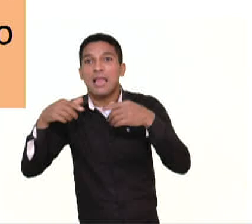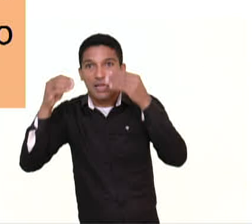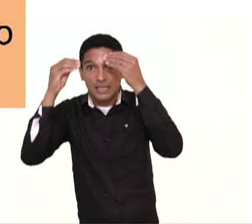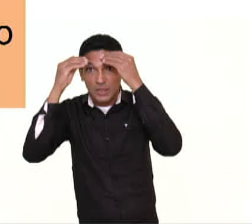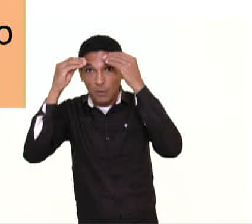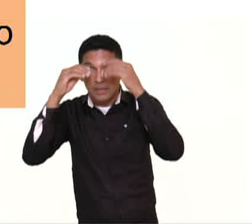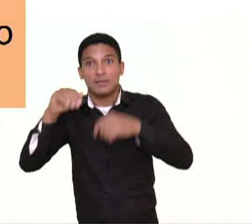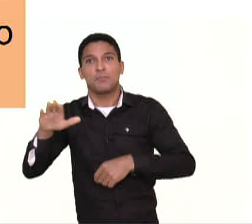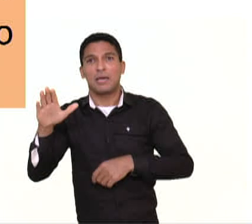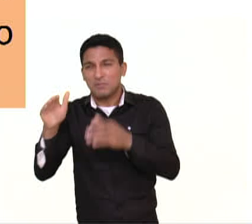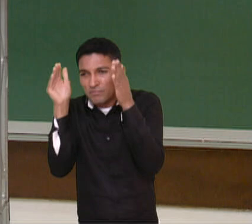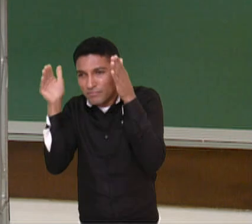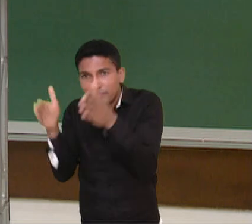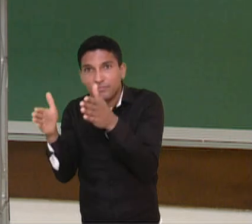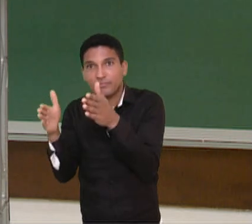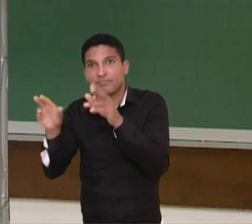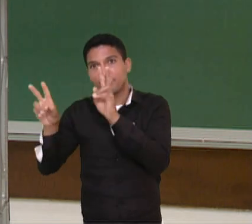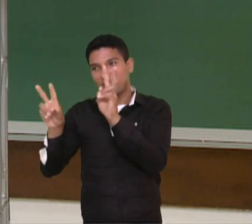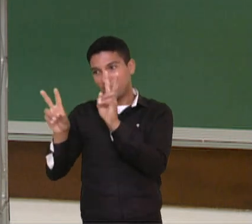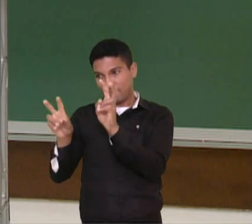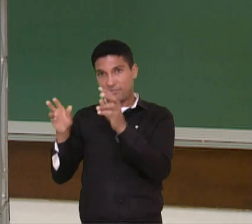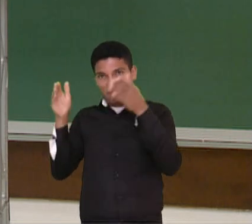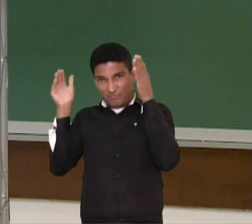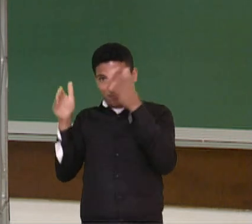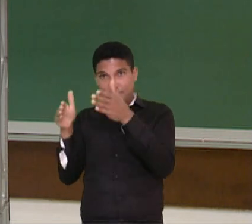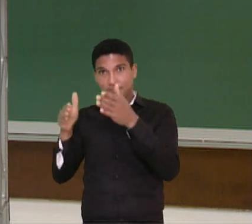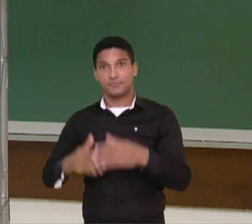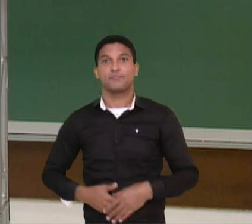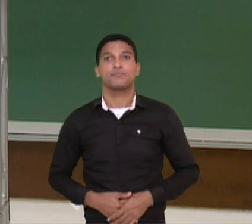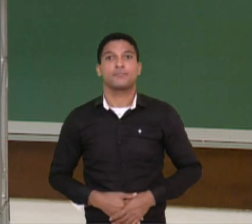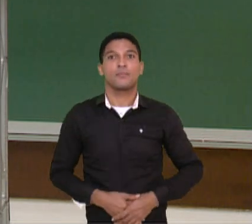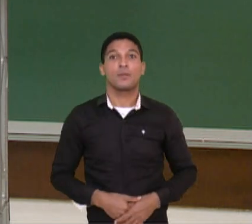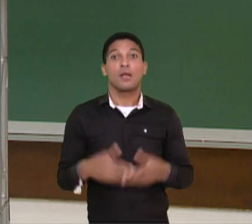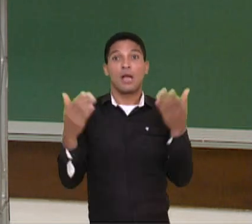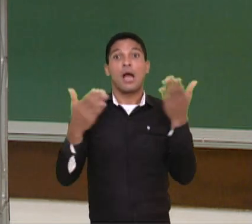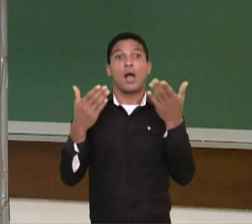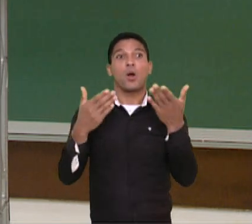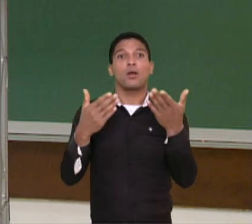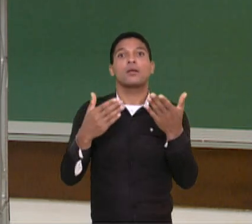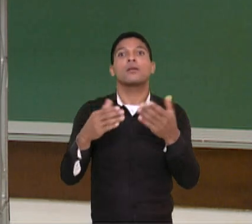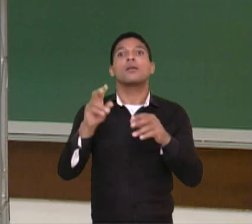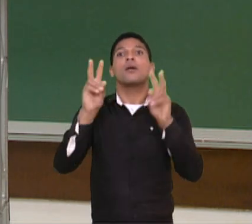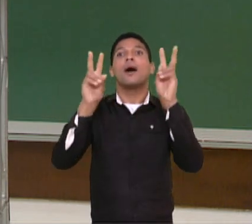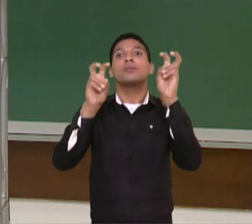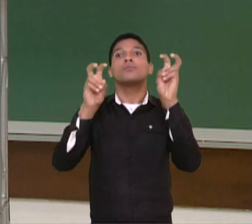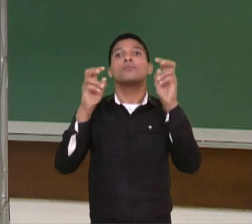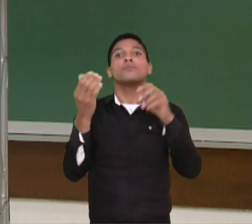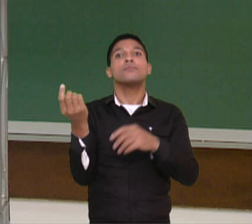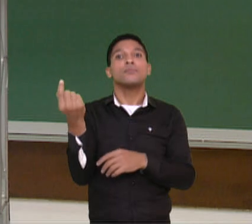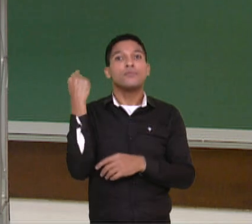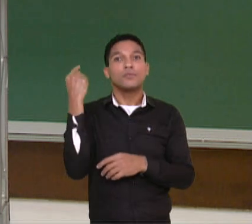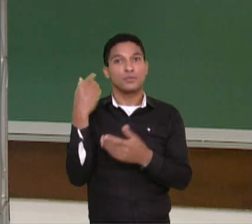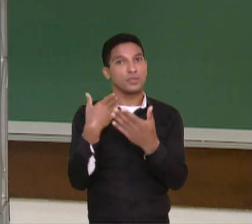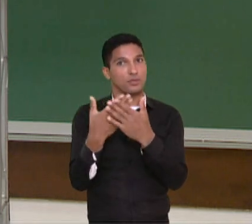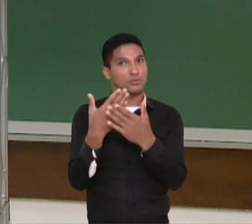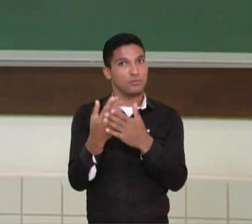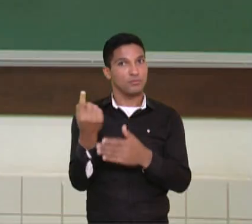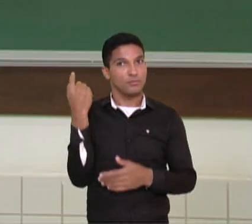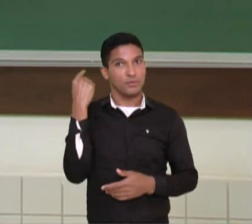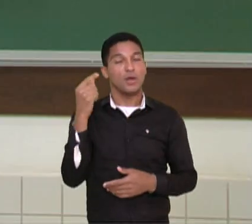gente vai relembrar com vocês um assunto, um conteúdo que vocês já estudaram em anos anteriores, que é a questão